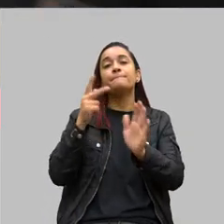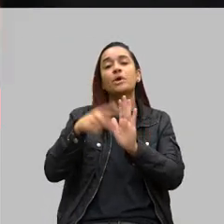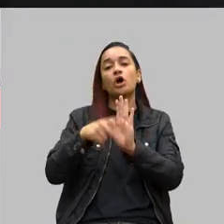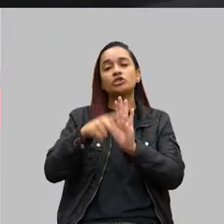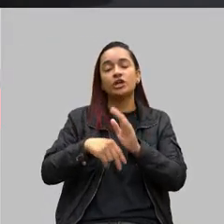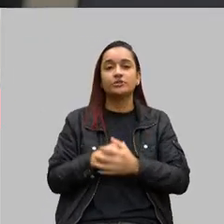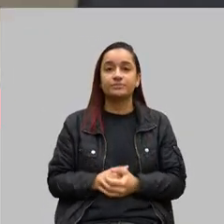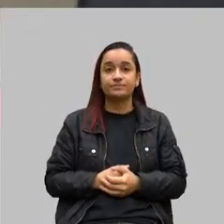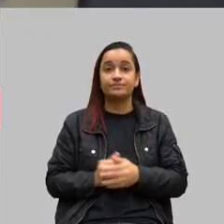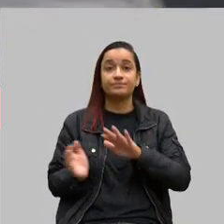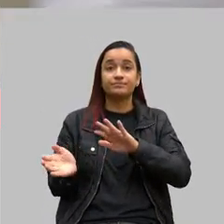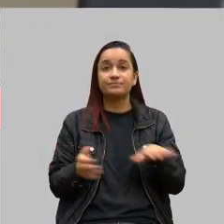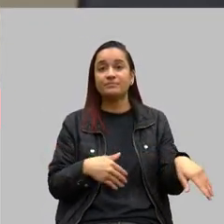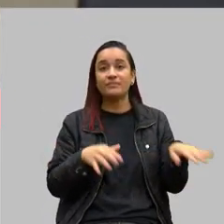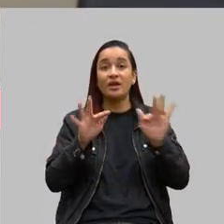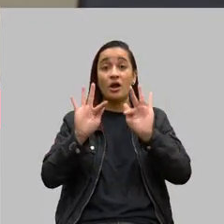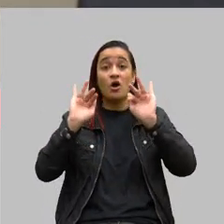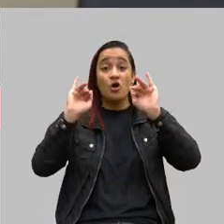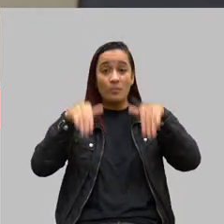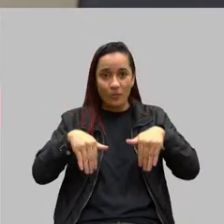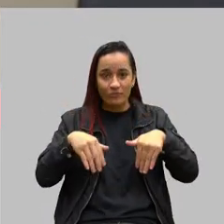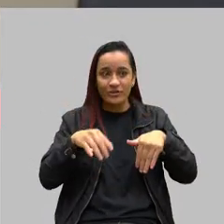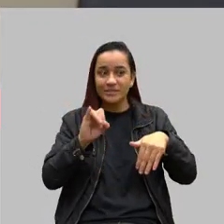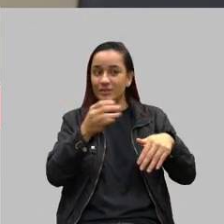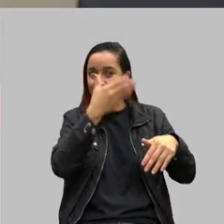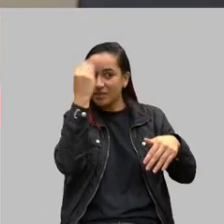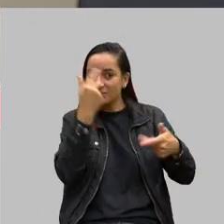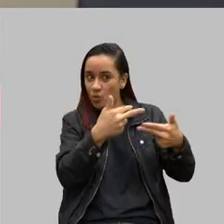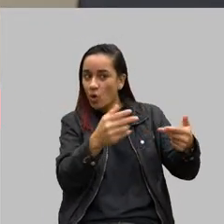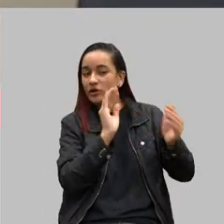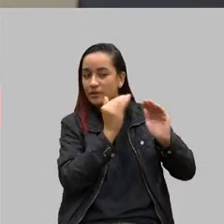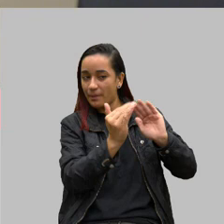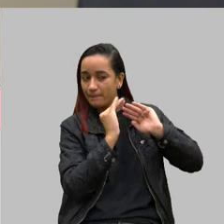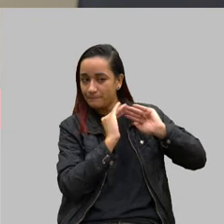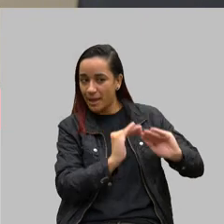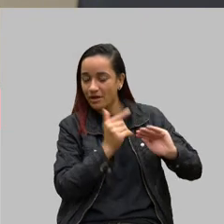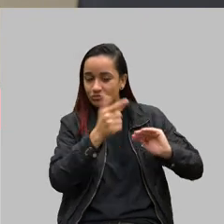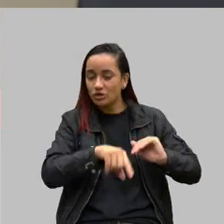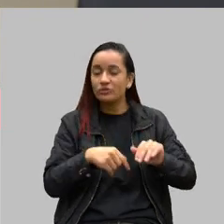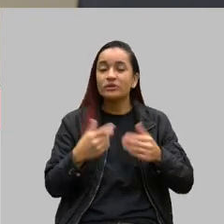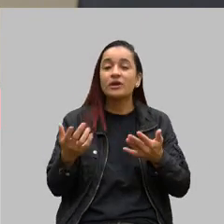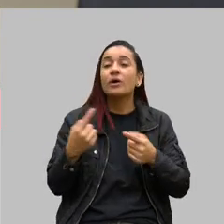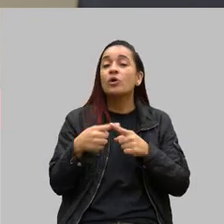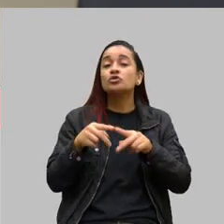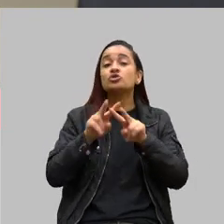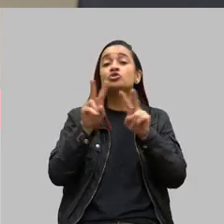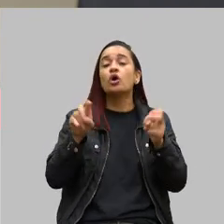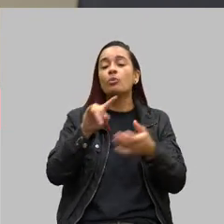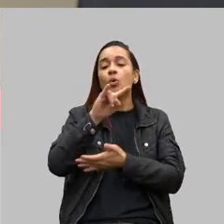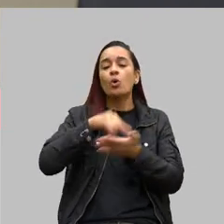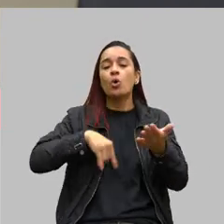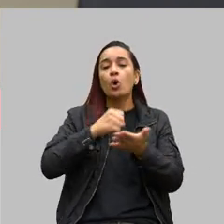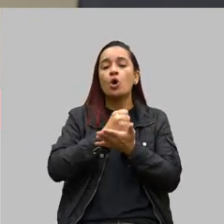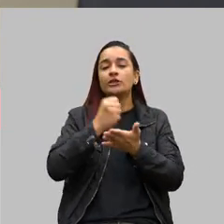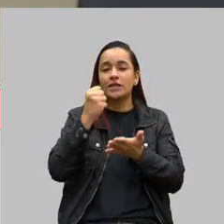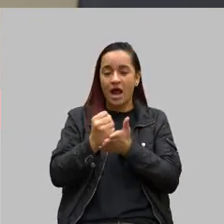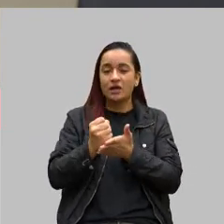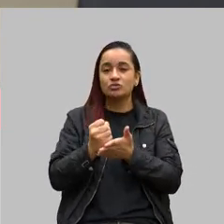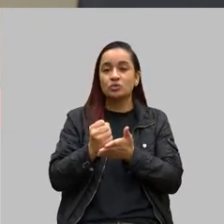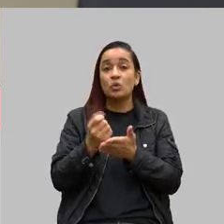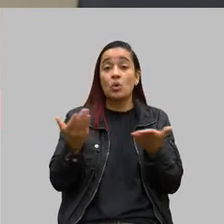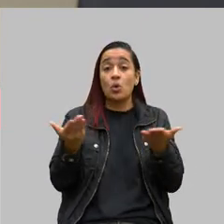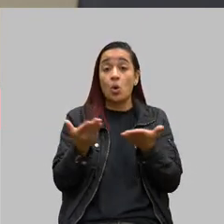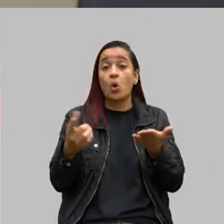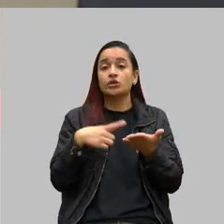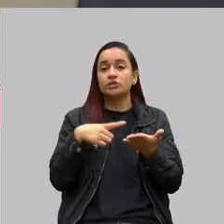chag se eu tiver esquecido alguma depois você me você me cobra em relação aos contratos descobertos né Nós temos hoje cinco